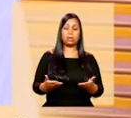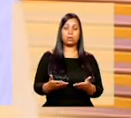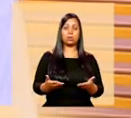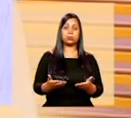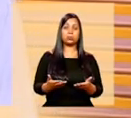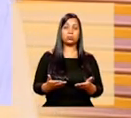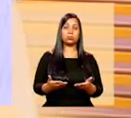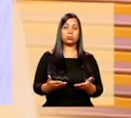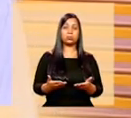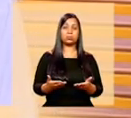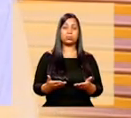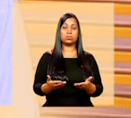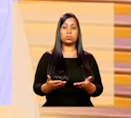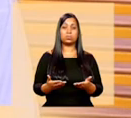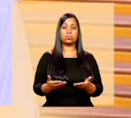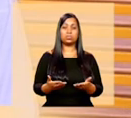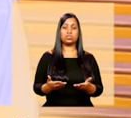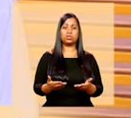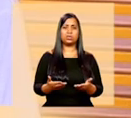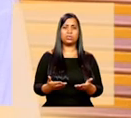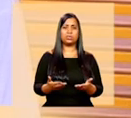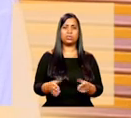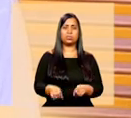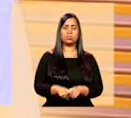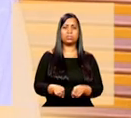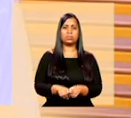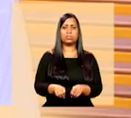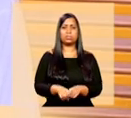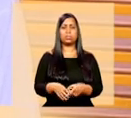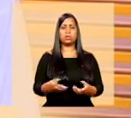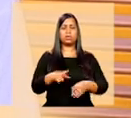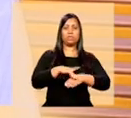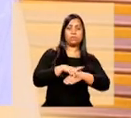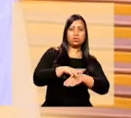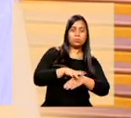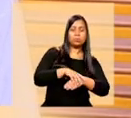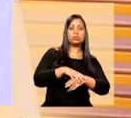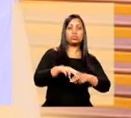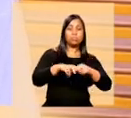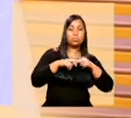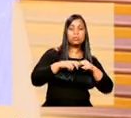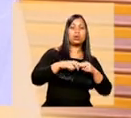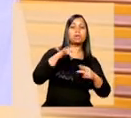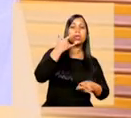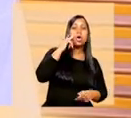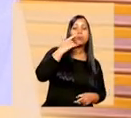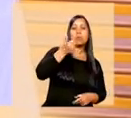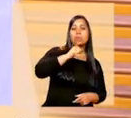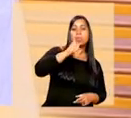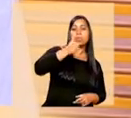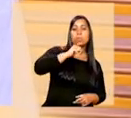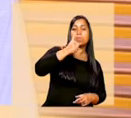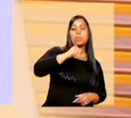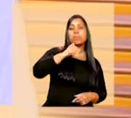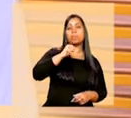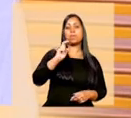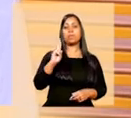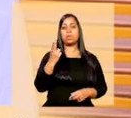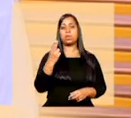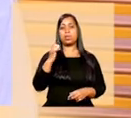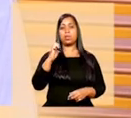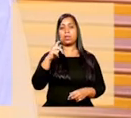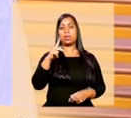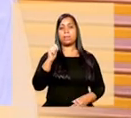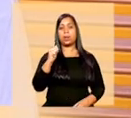alcoólatra. Então, eu fiquei doente por causa do álcool, hepatite B,